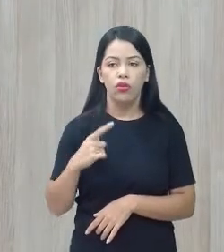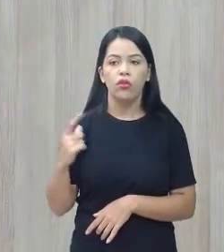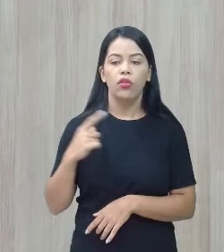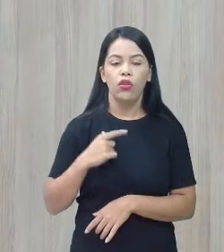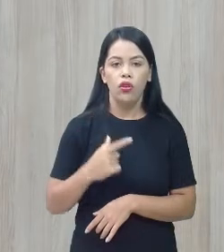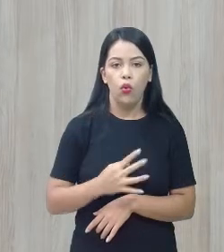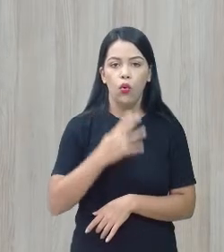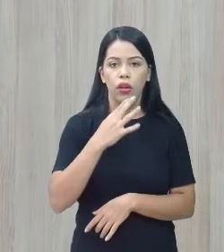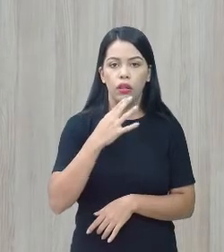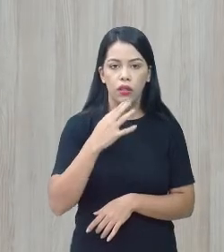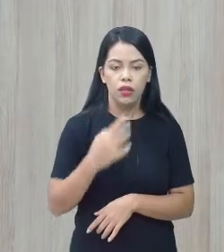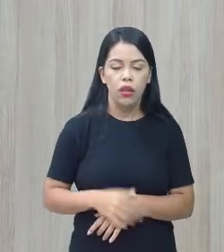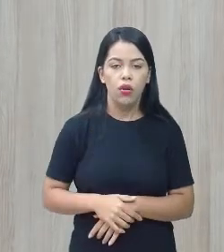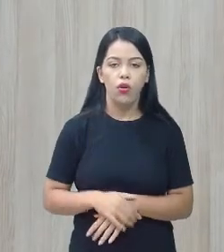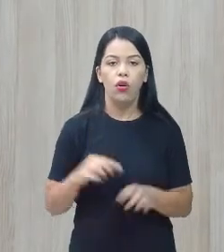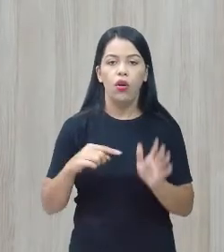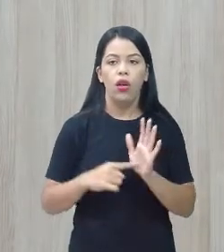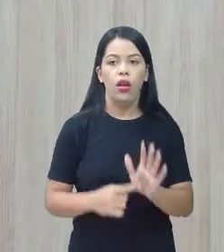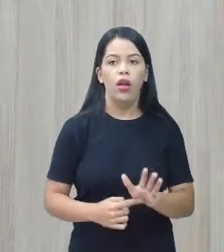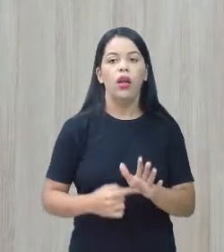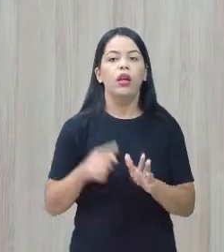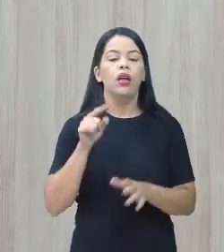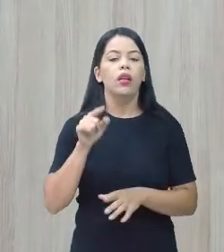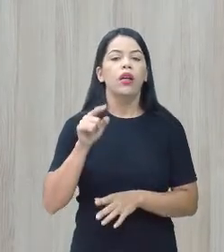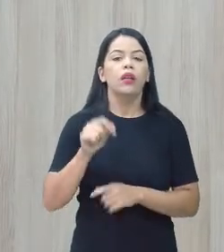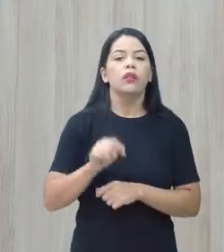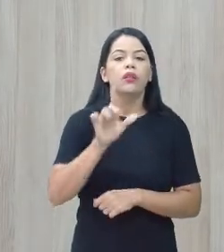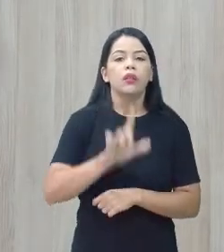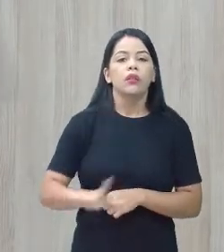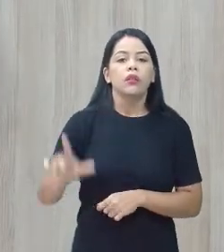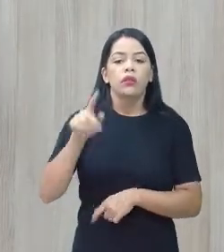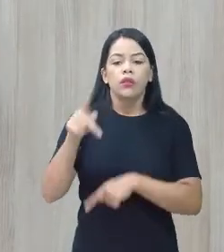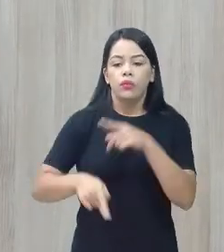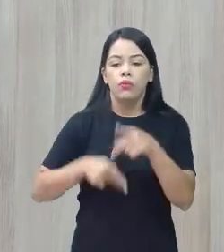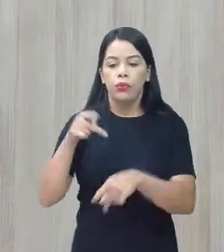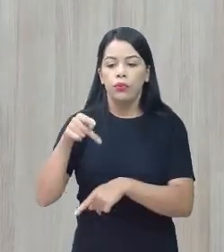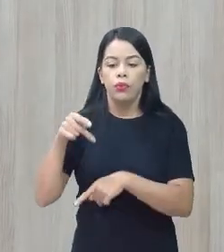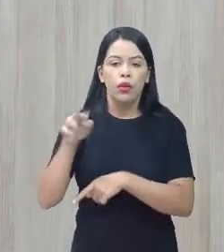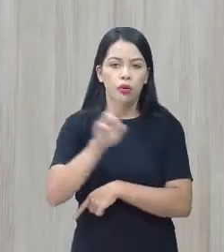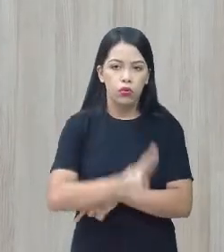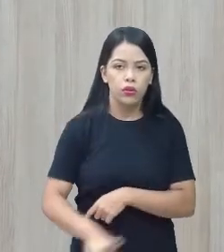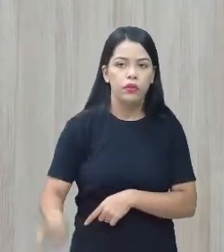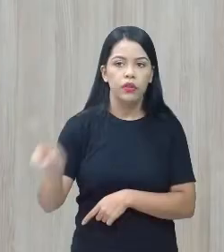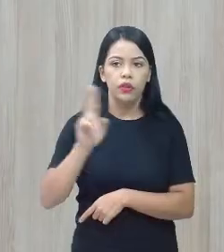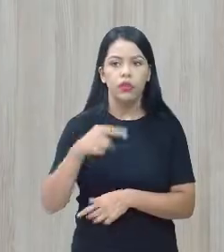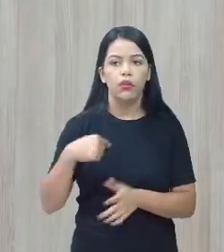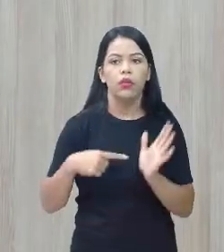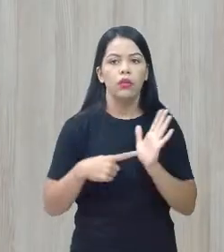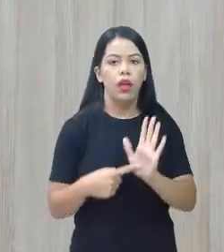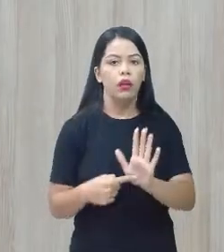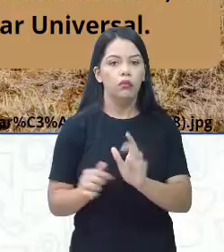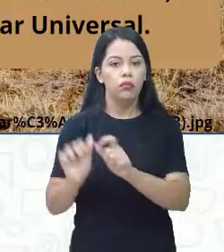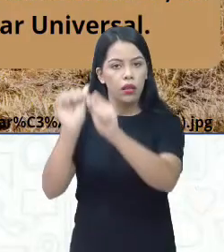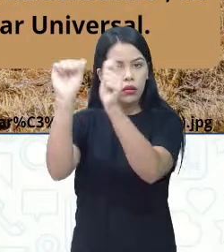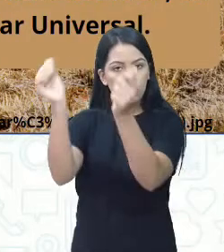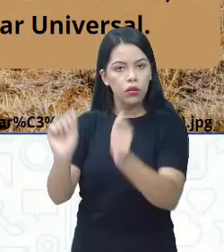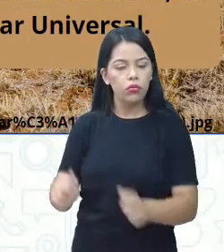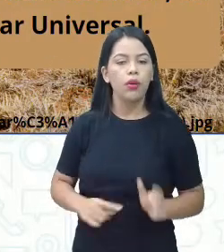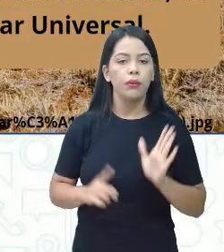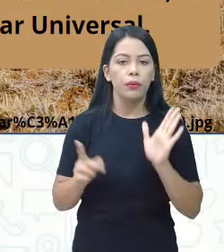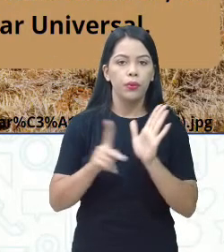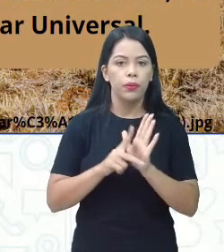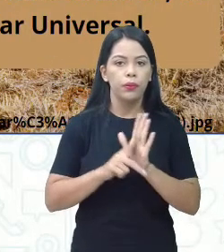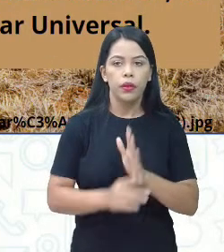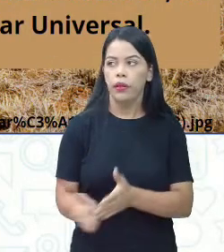na cadeira de Literatura Popular Universal. Então, eu trouxe aqui a estátua dele e,